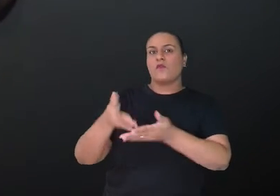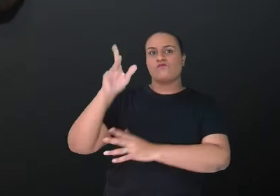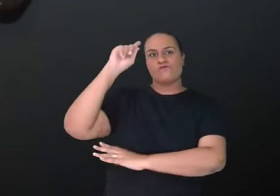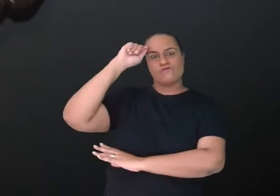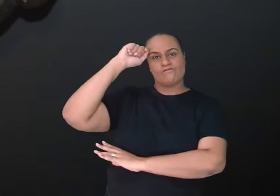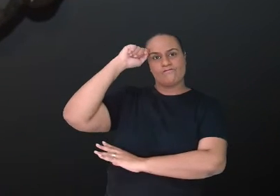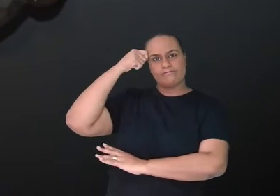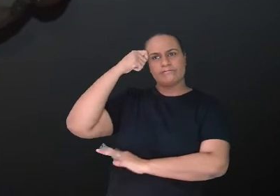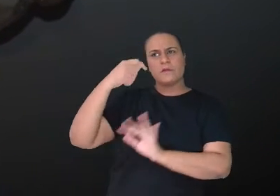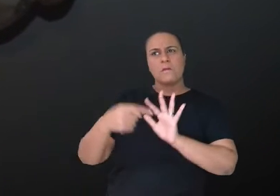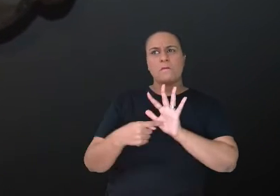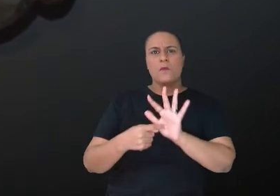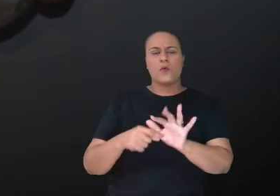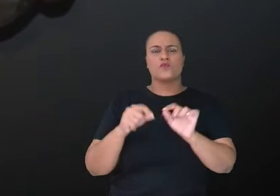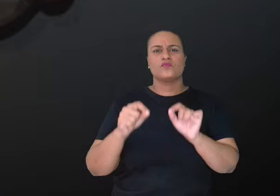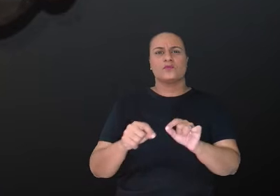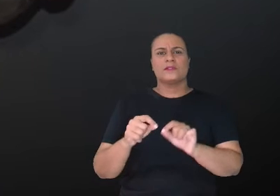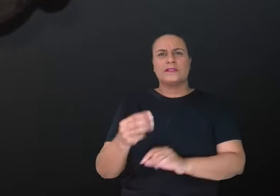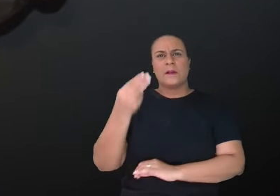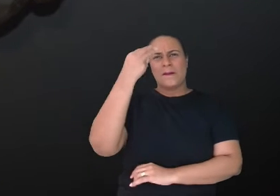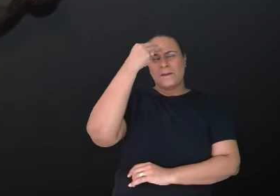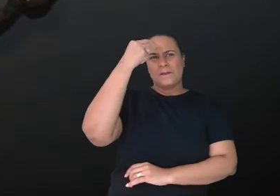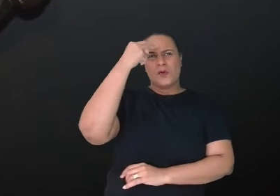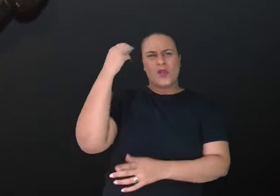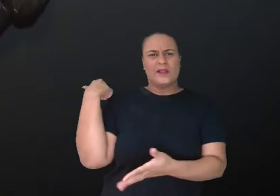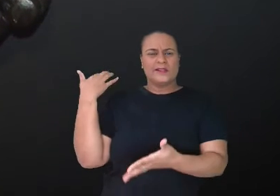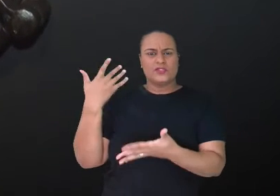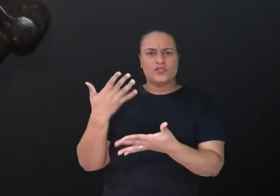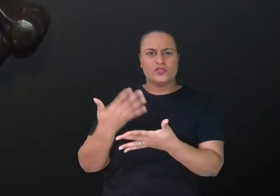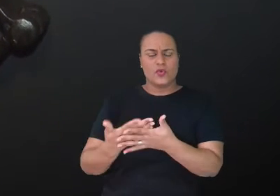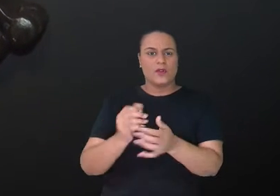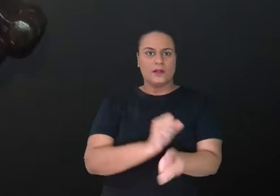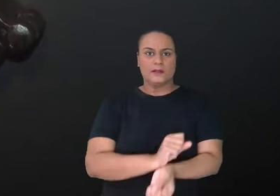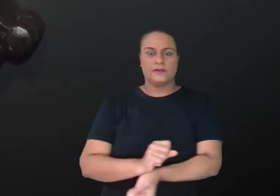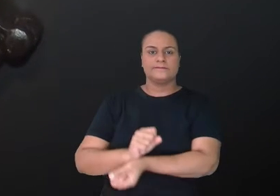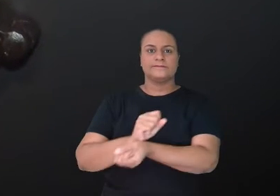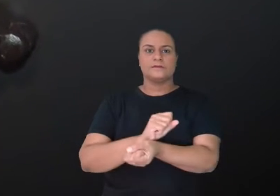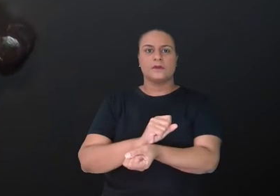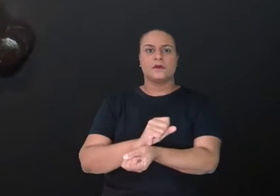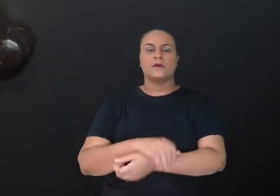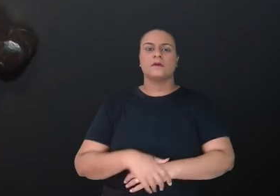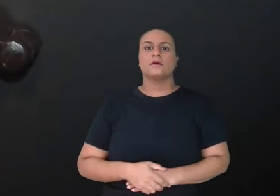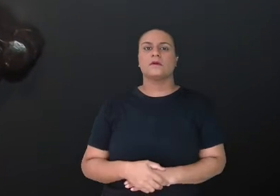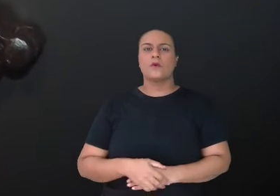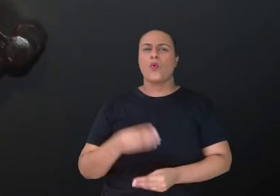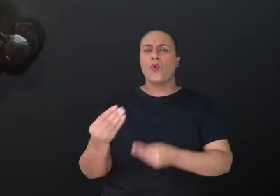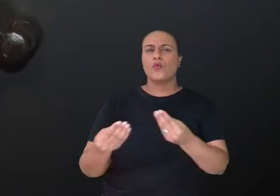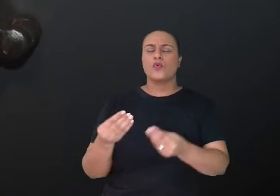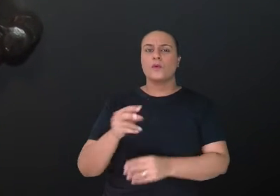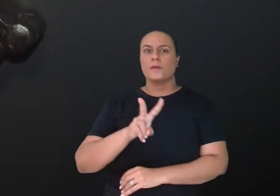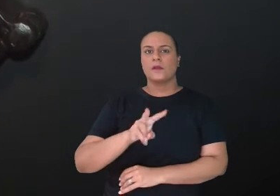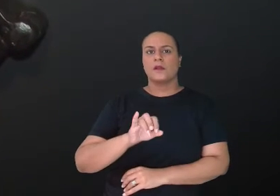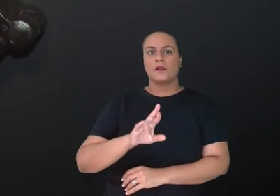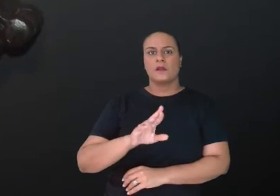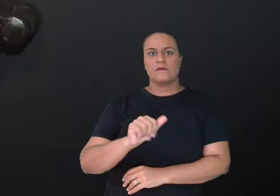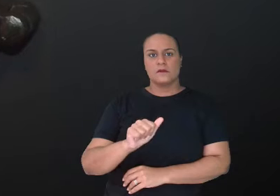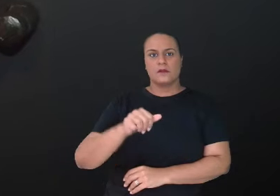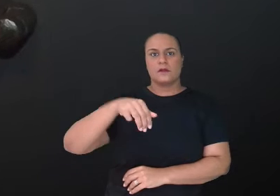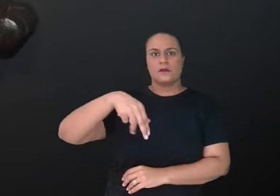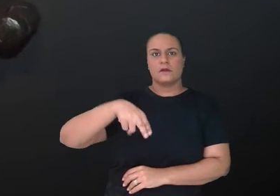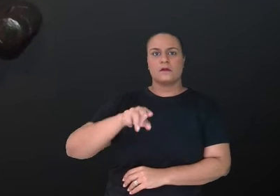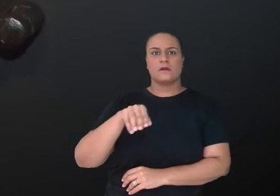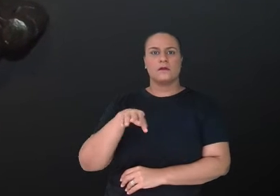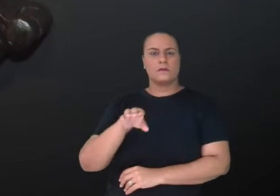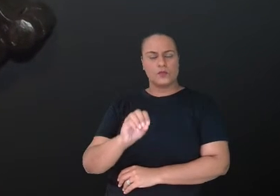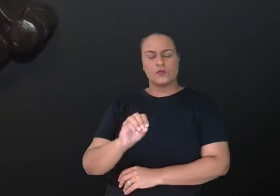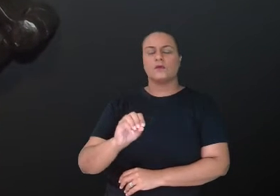ela traz um pouco dessa memória Como da chama escravidão essa e do peça, Élida? Viramundo. ela era muitas vezes